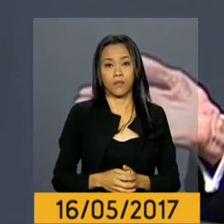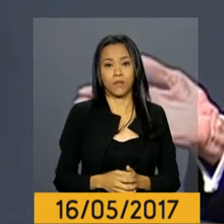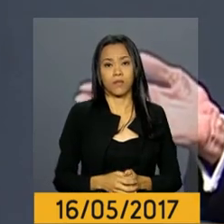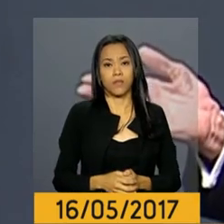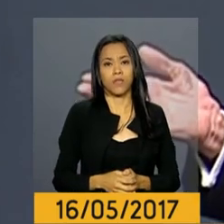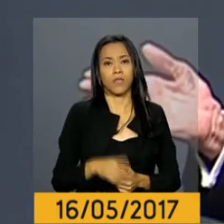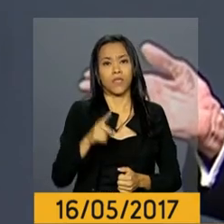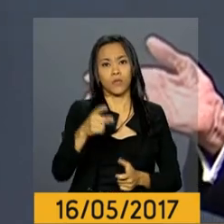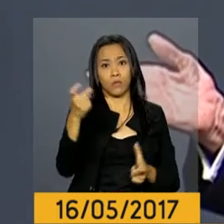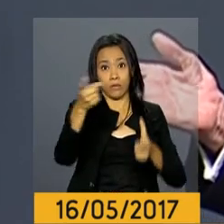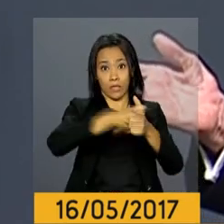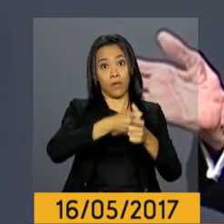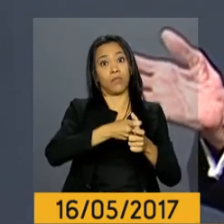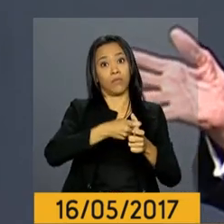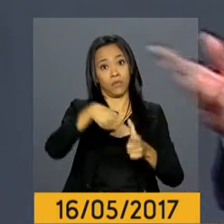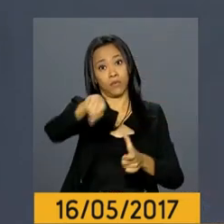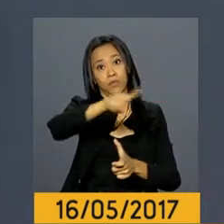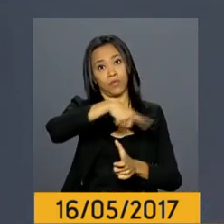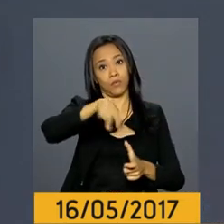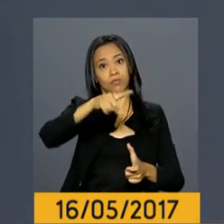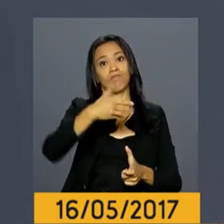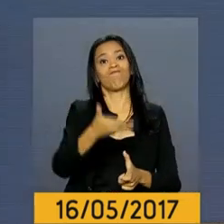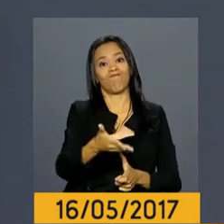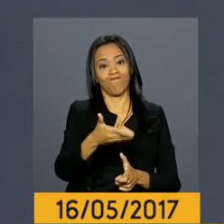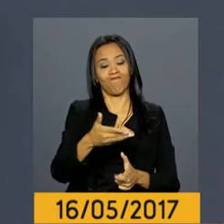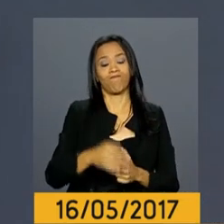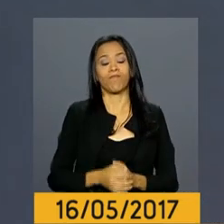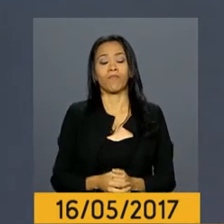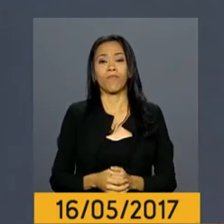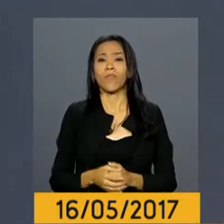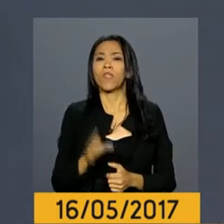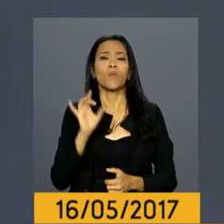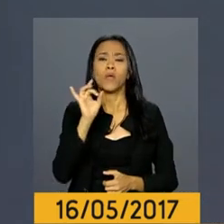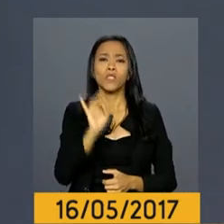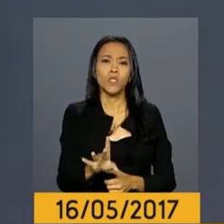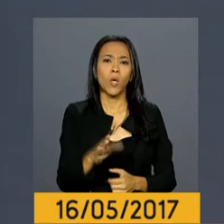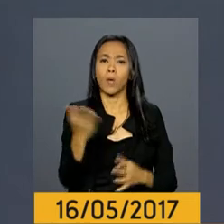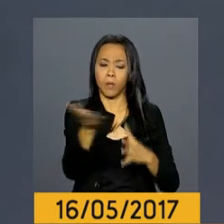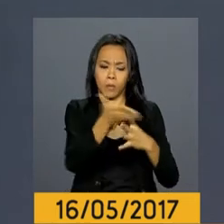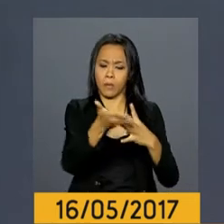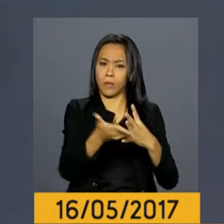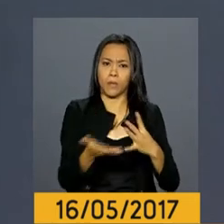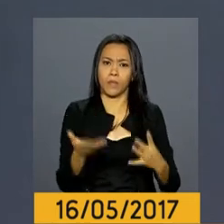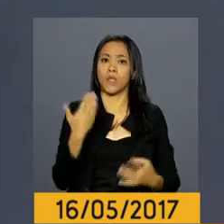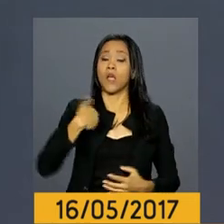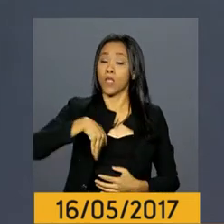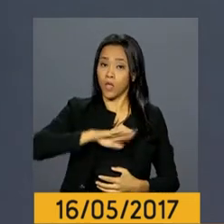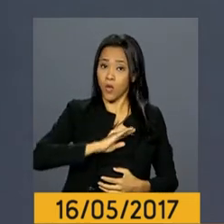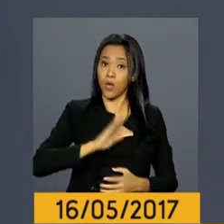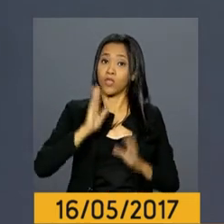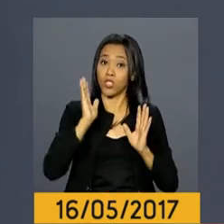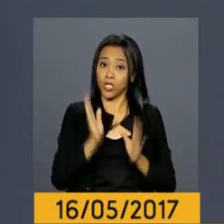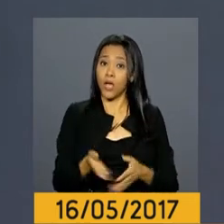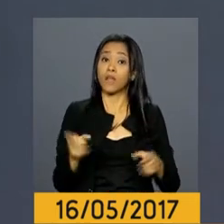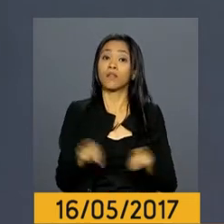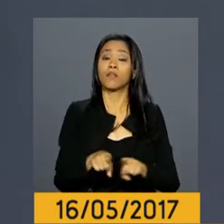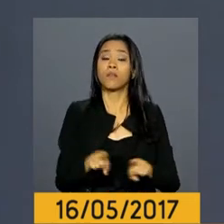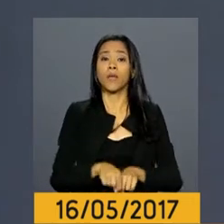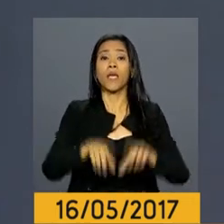do débito previdenciário. E convenhamos, não é apenas parcelar. Nós parcelamos, mas